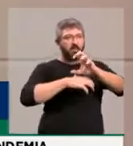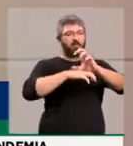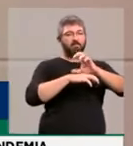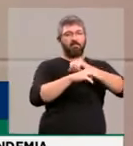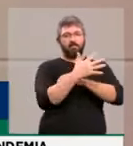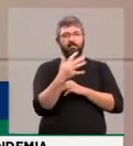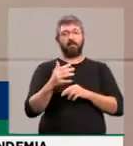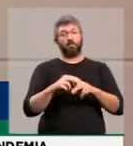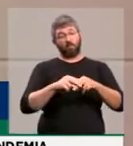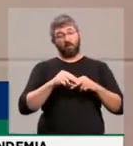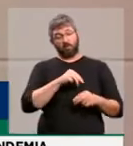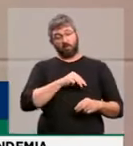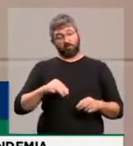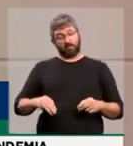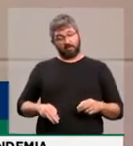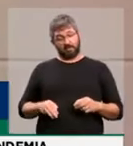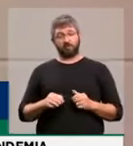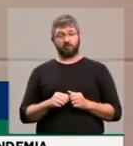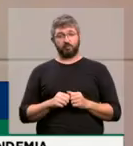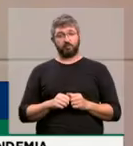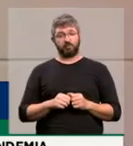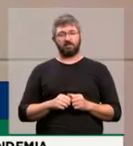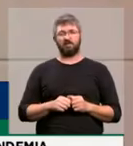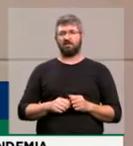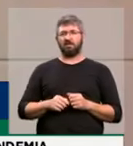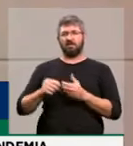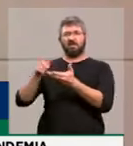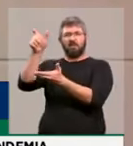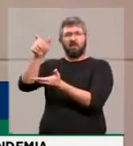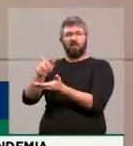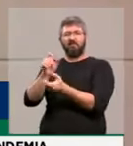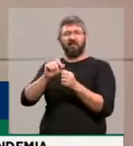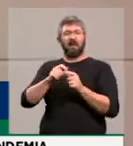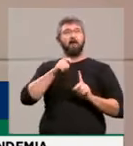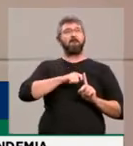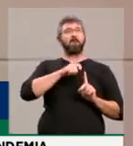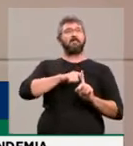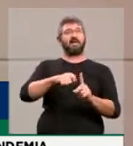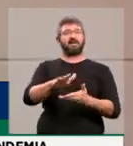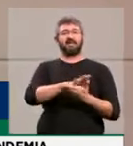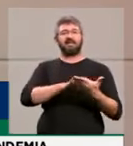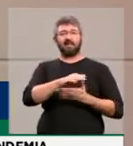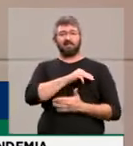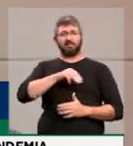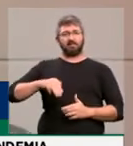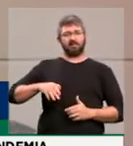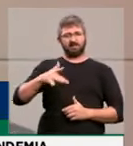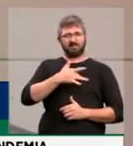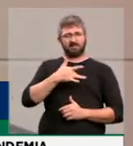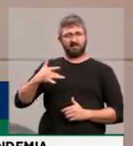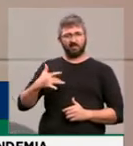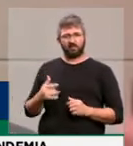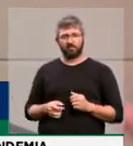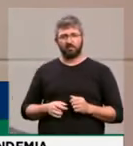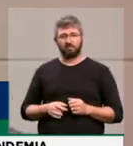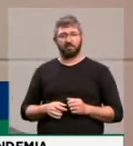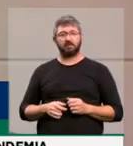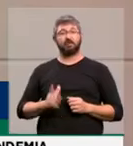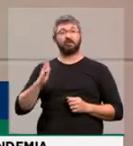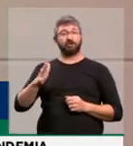do antiministro do meio ambiente, alguém que deixa o país meses sem ministro da saúde, que deixa já